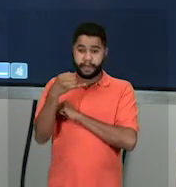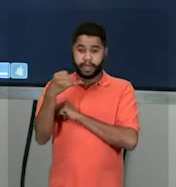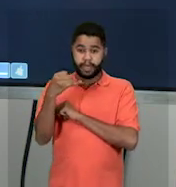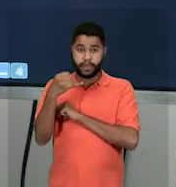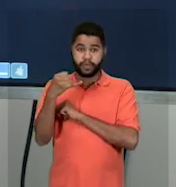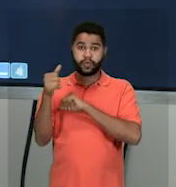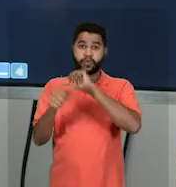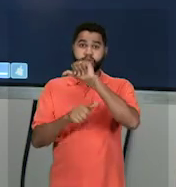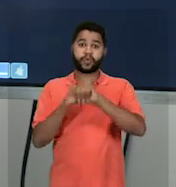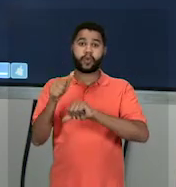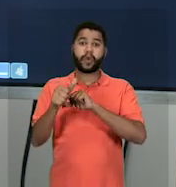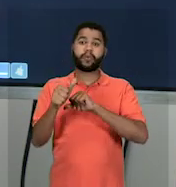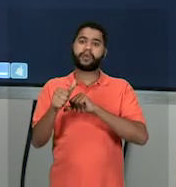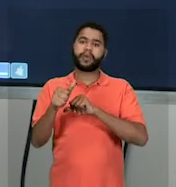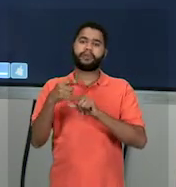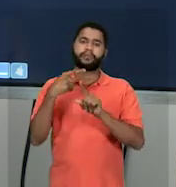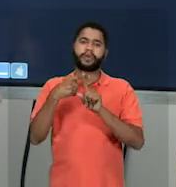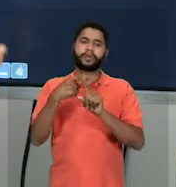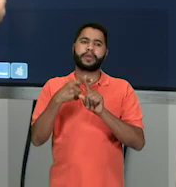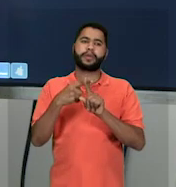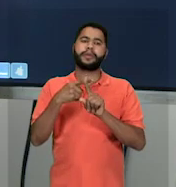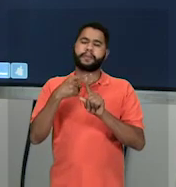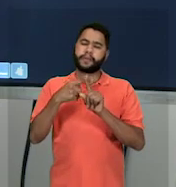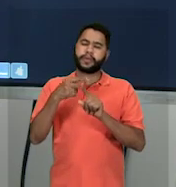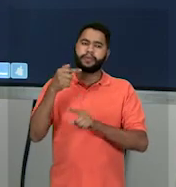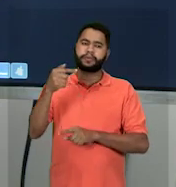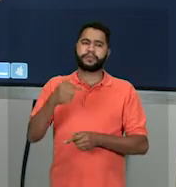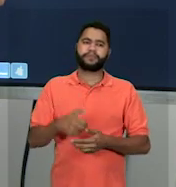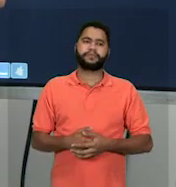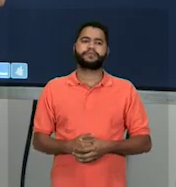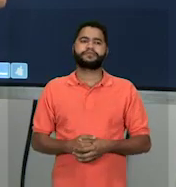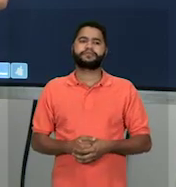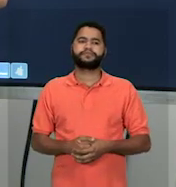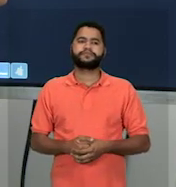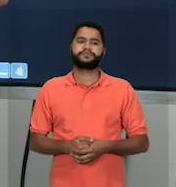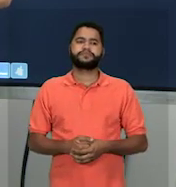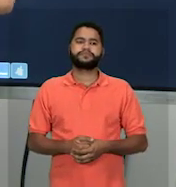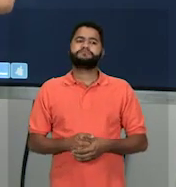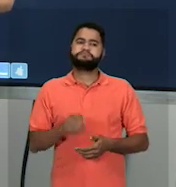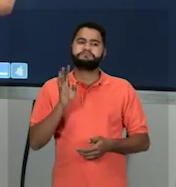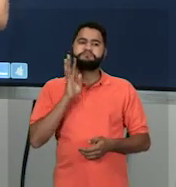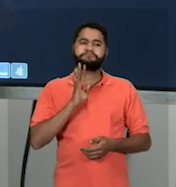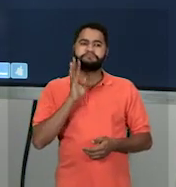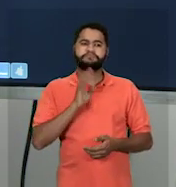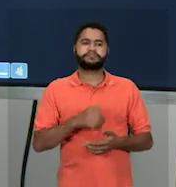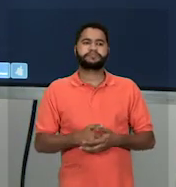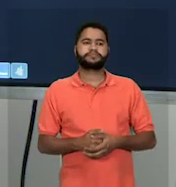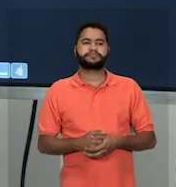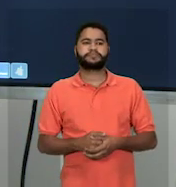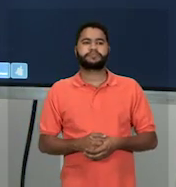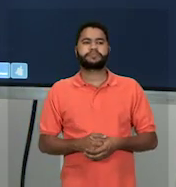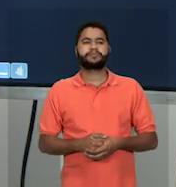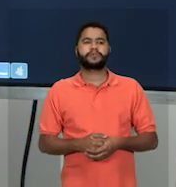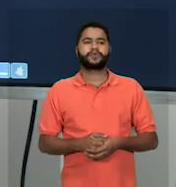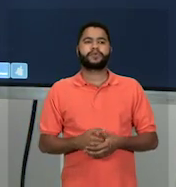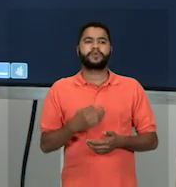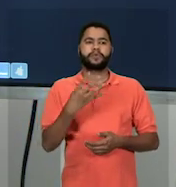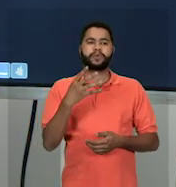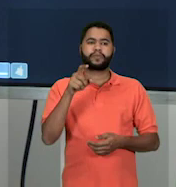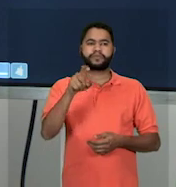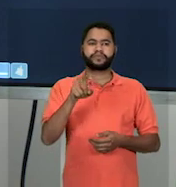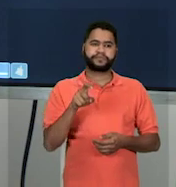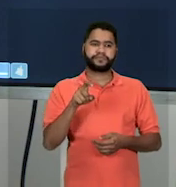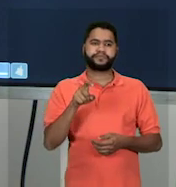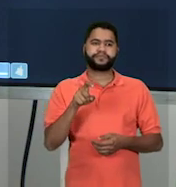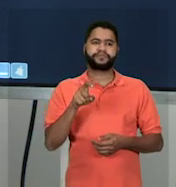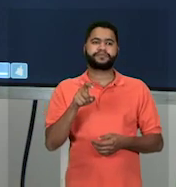operação inversa da subtração e adição ela ficar o que mais 7 a legal hein tá vai ficar assim ó 4X